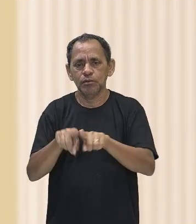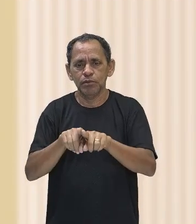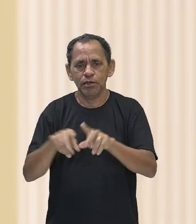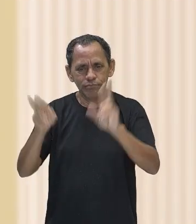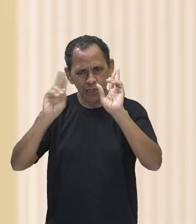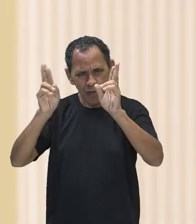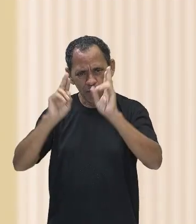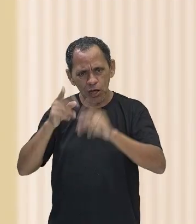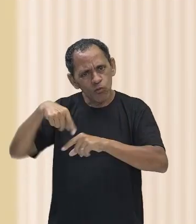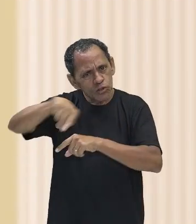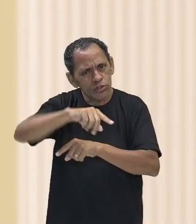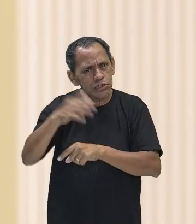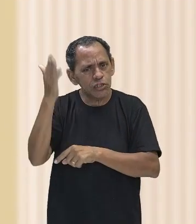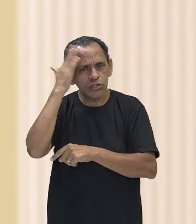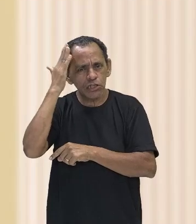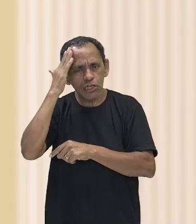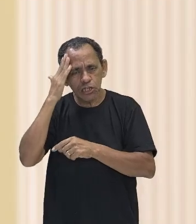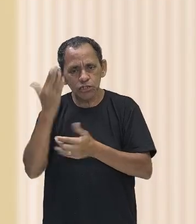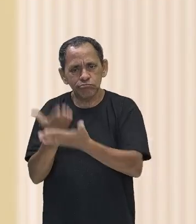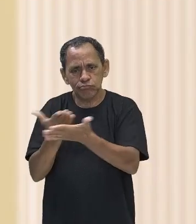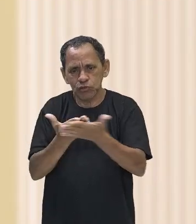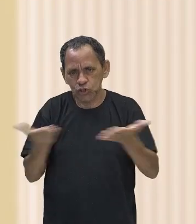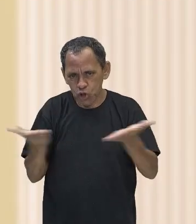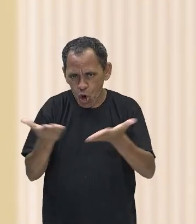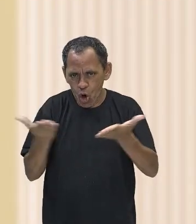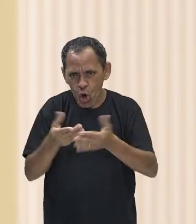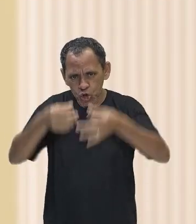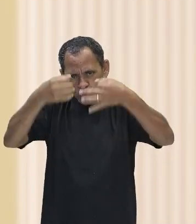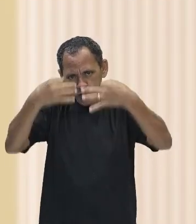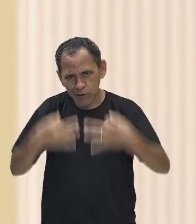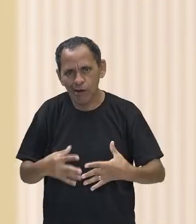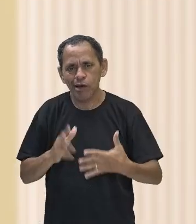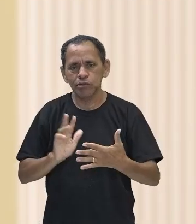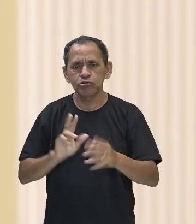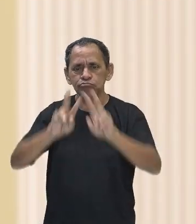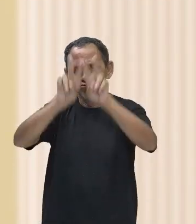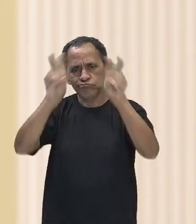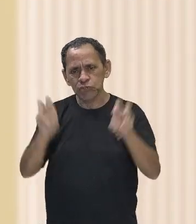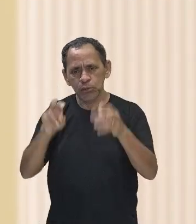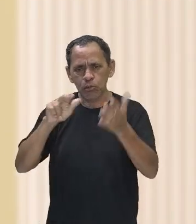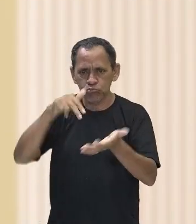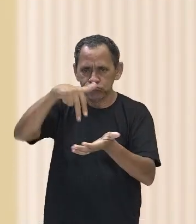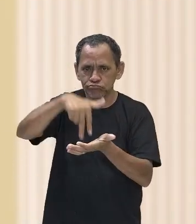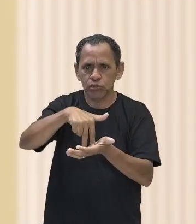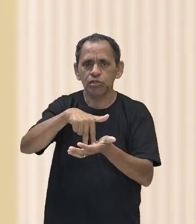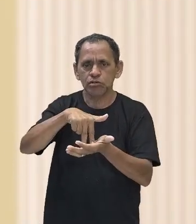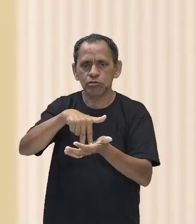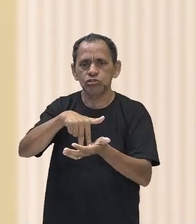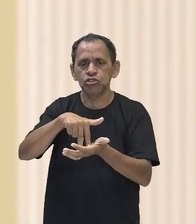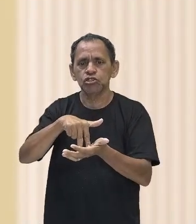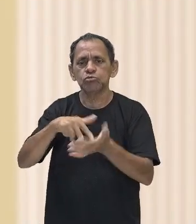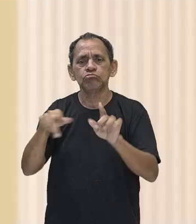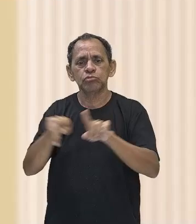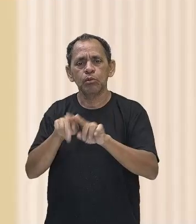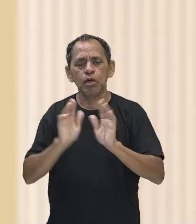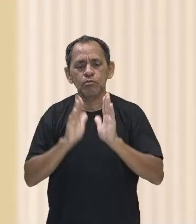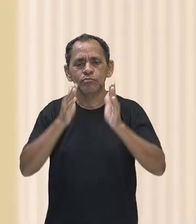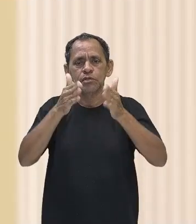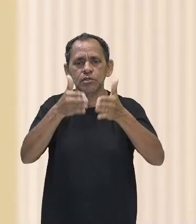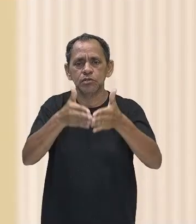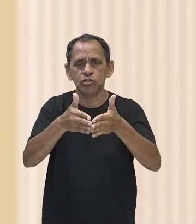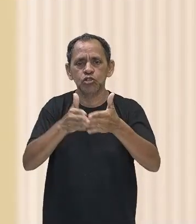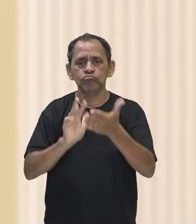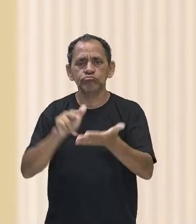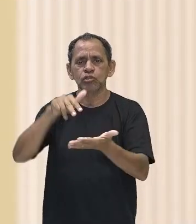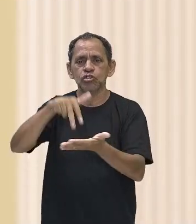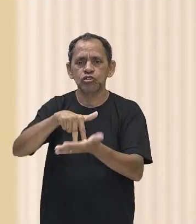tenham compreendido direitinho a aula de hoje, falando sobre o protagonismo, especificamente ali o protagonismo